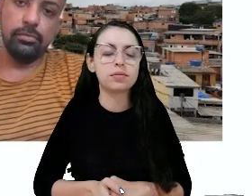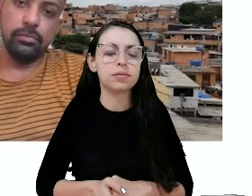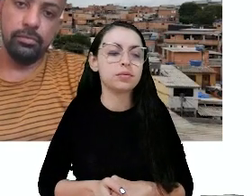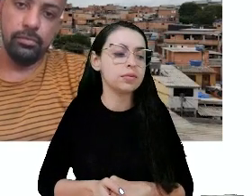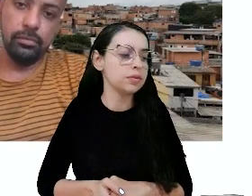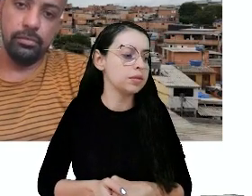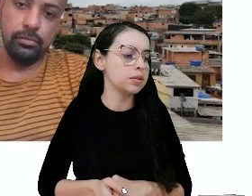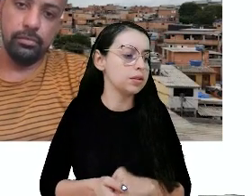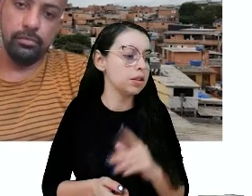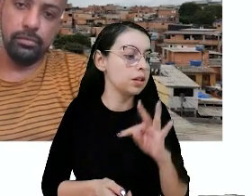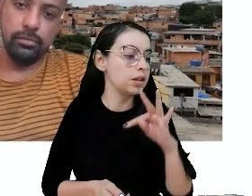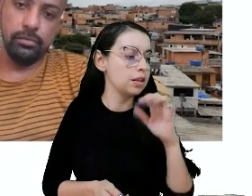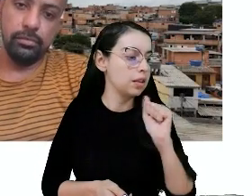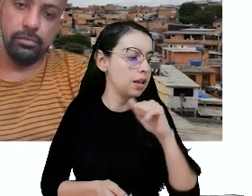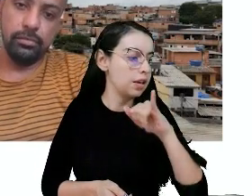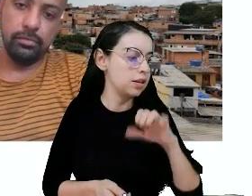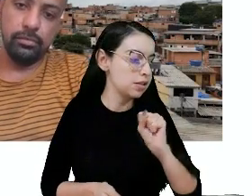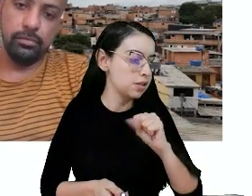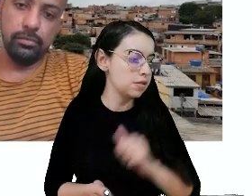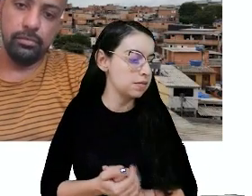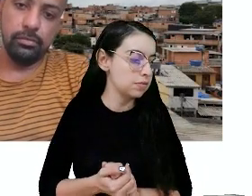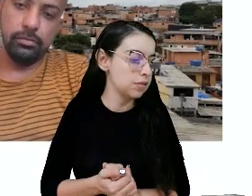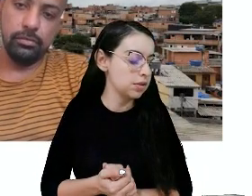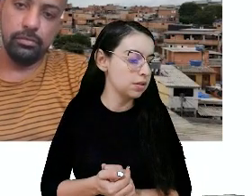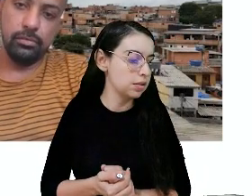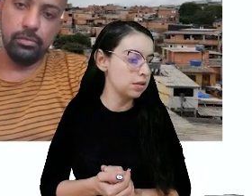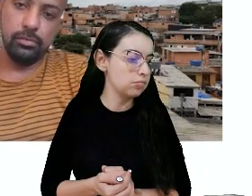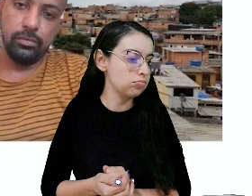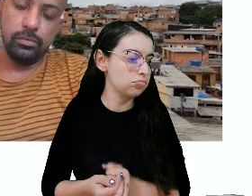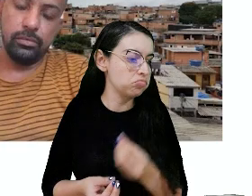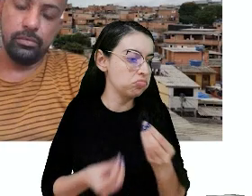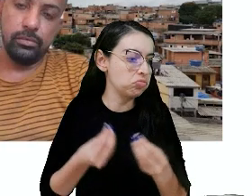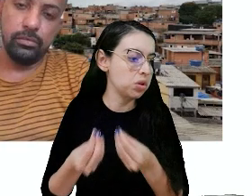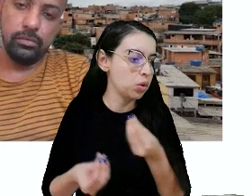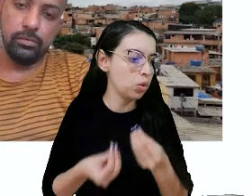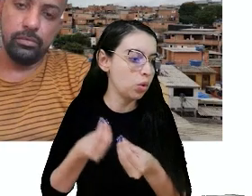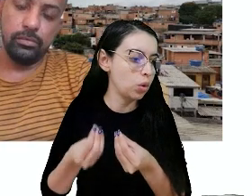que a Thaís faz, a questão